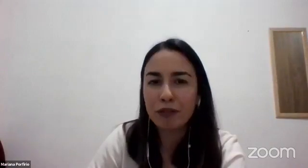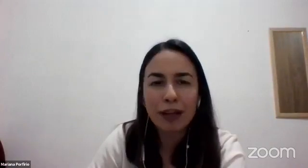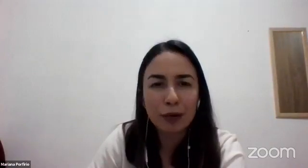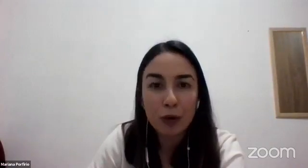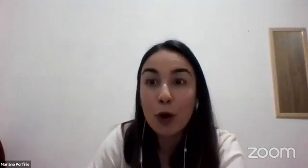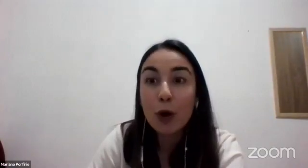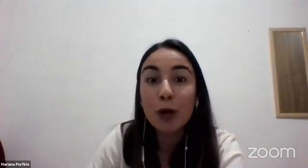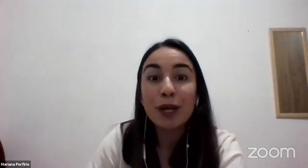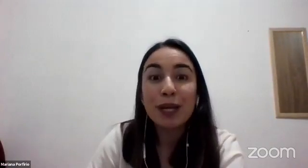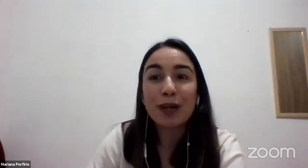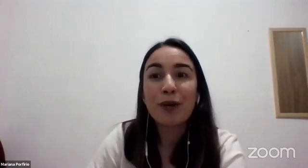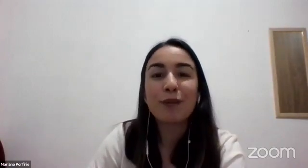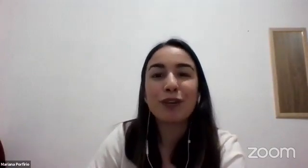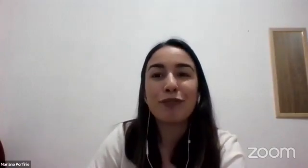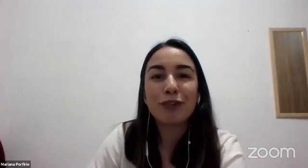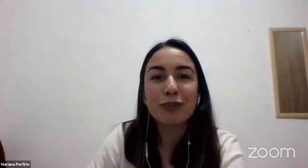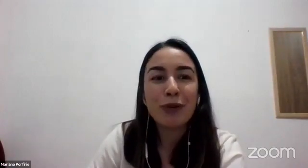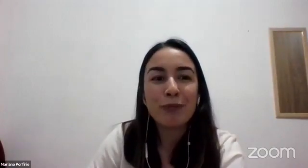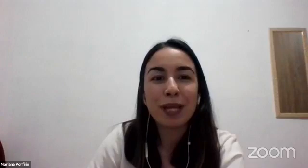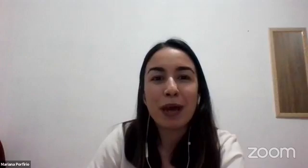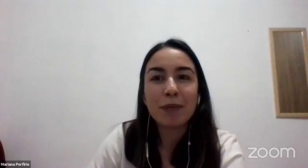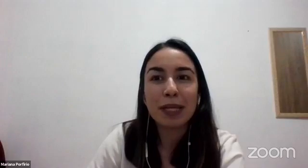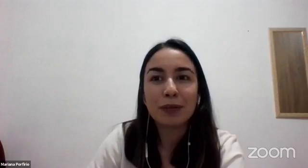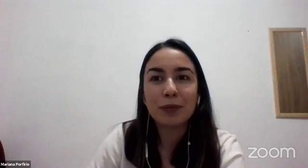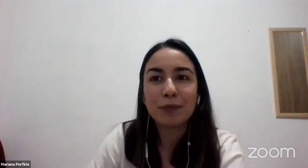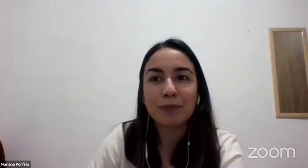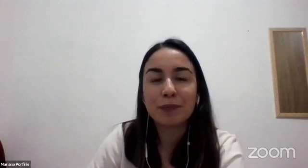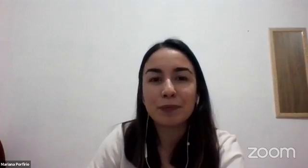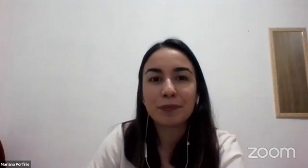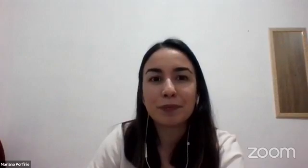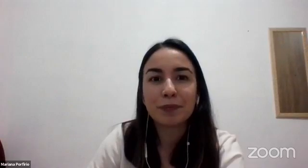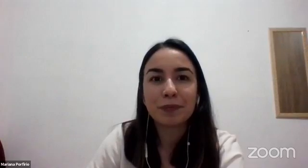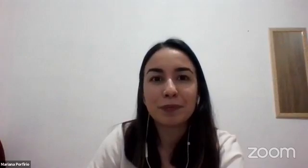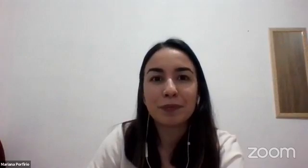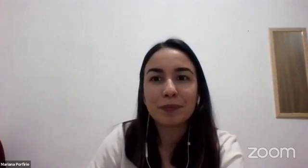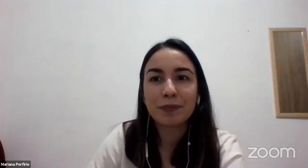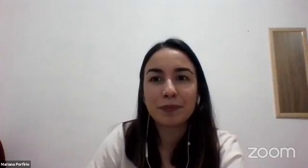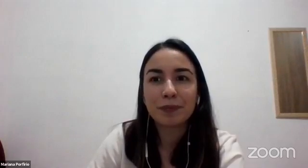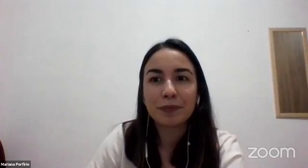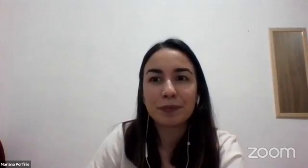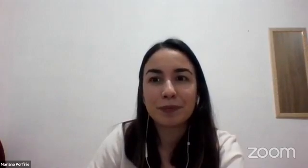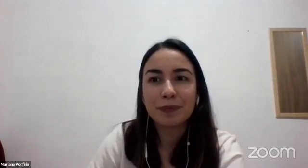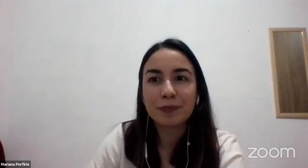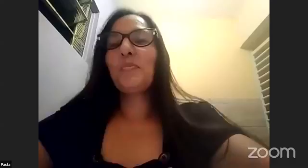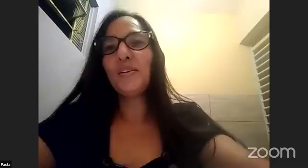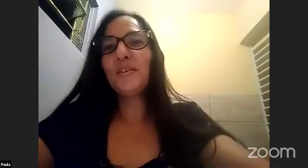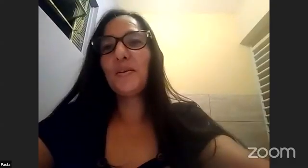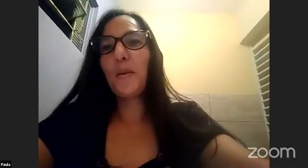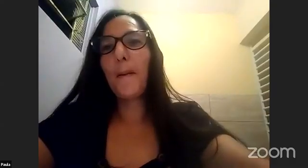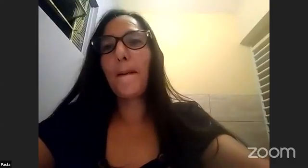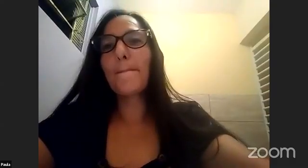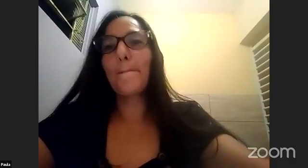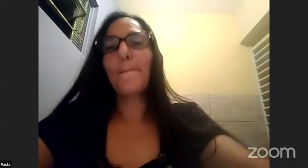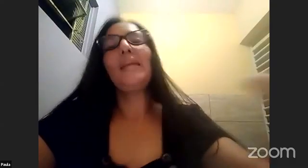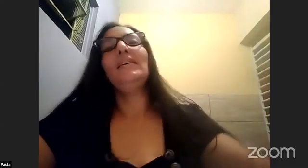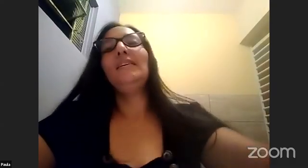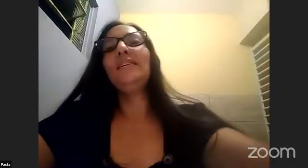que o médico falou e como que foi o seu acompanhamento. Pode começar?